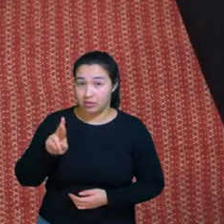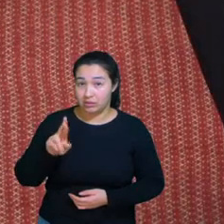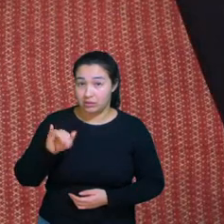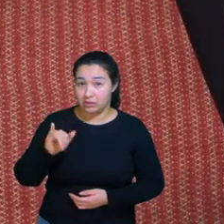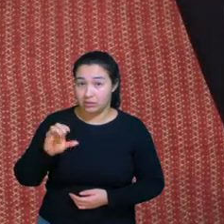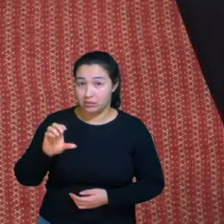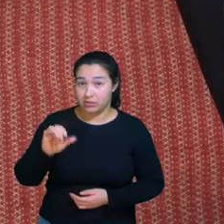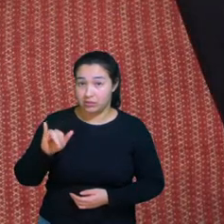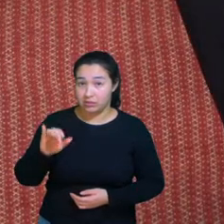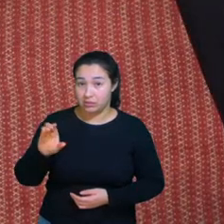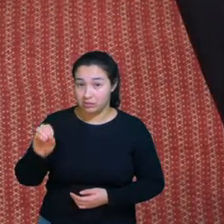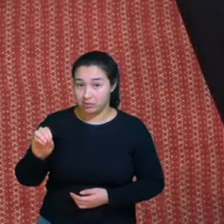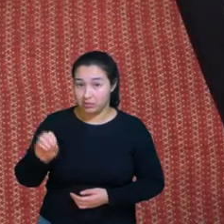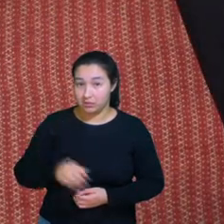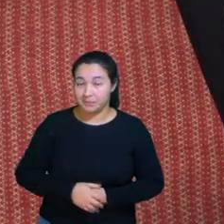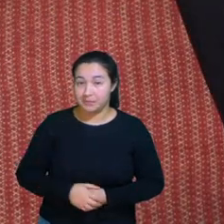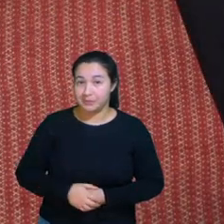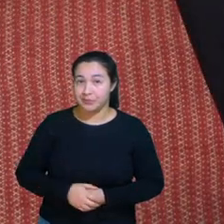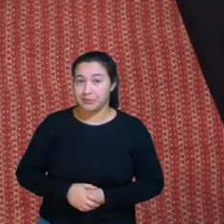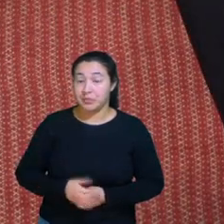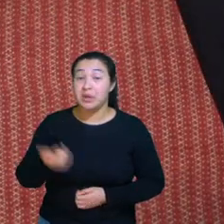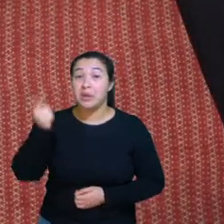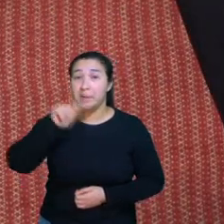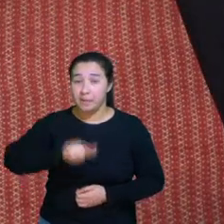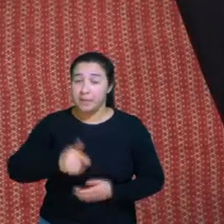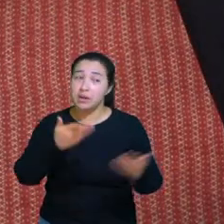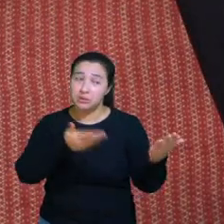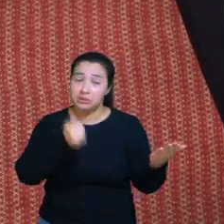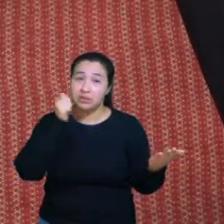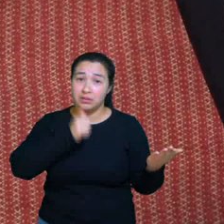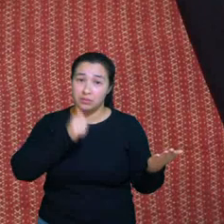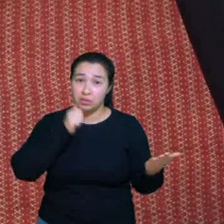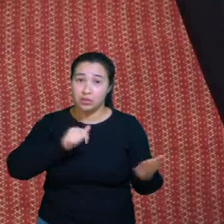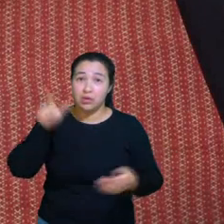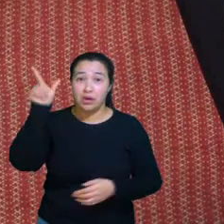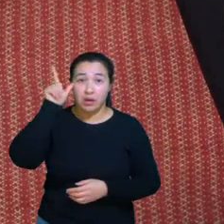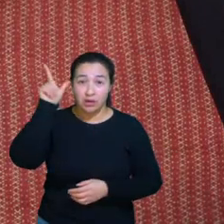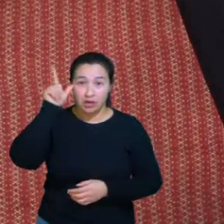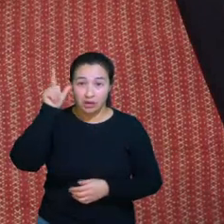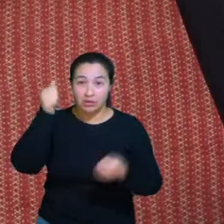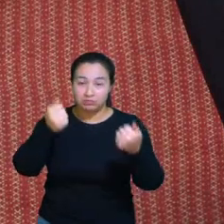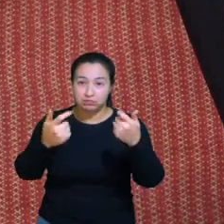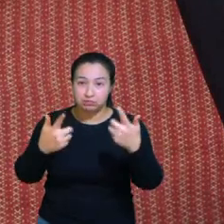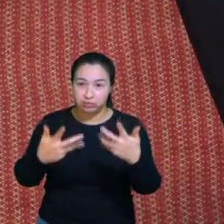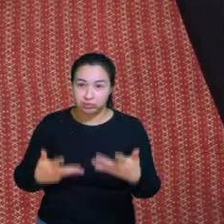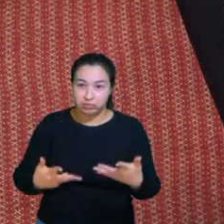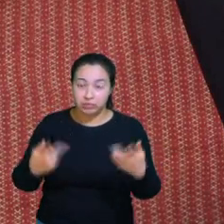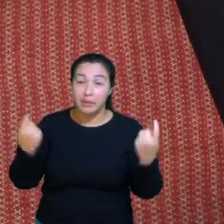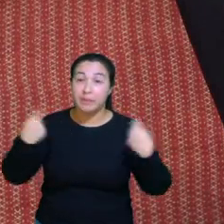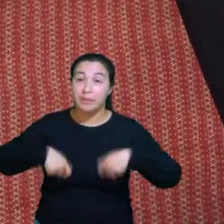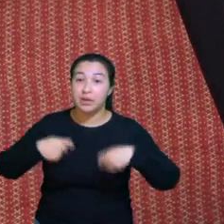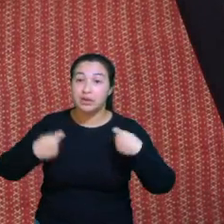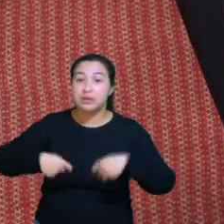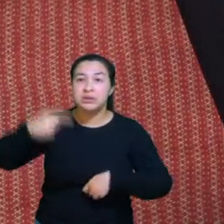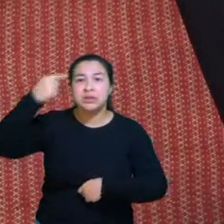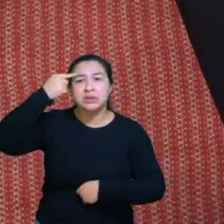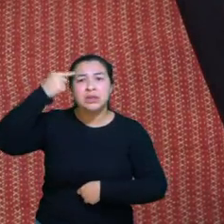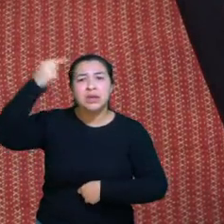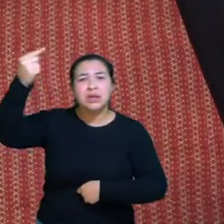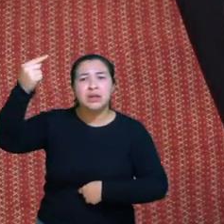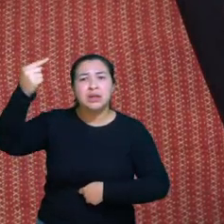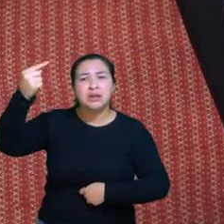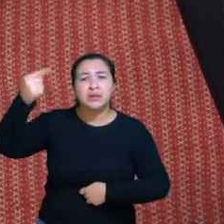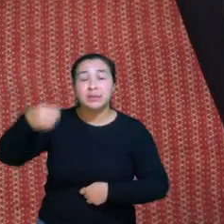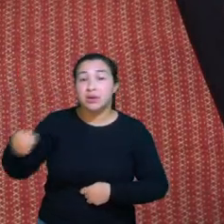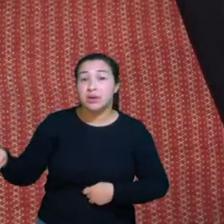eh eh em complemento a questão que a que a deputada apresenta a gente tem que lembrar que a nova